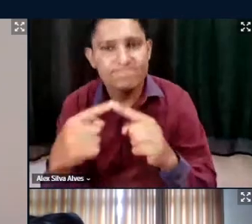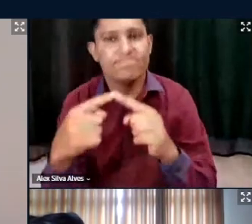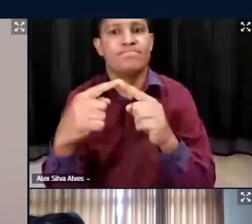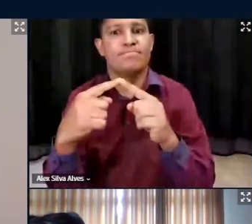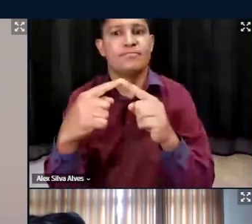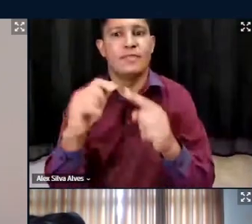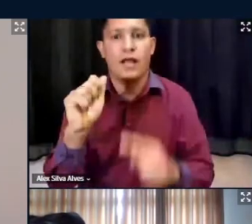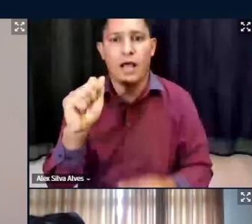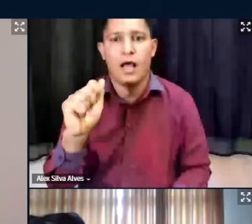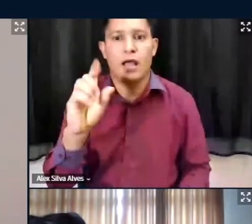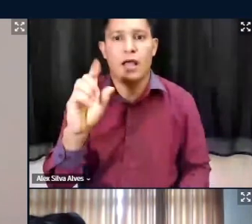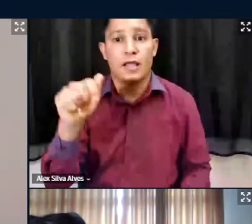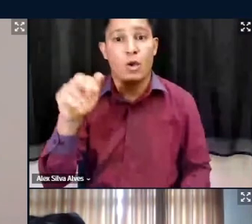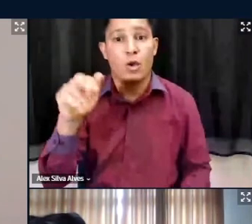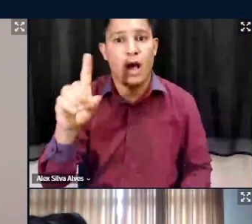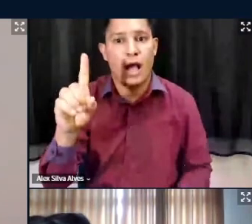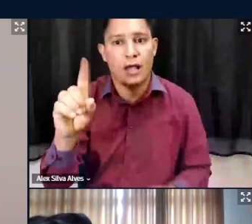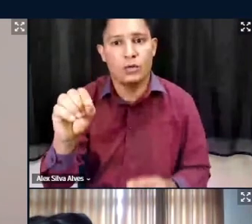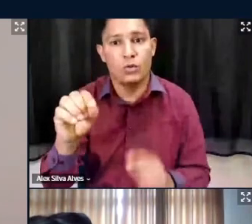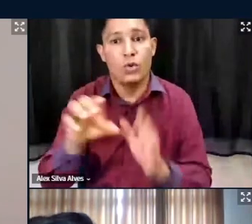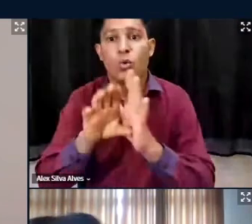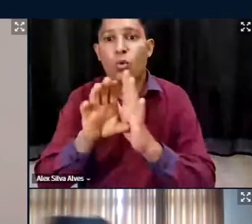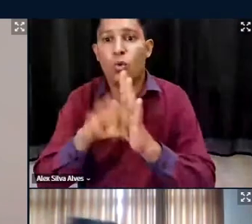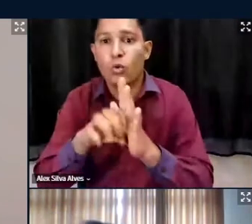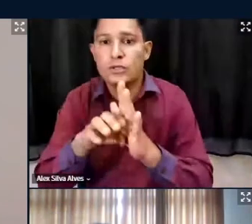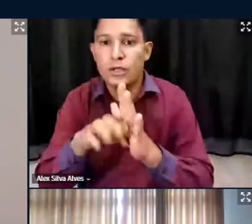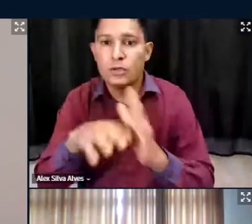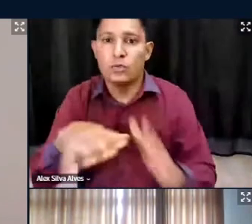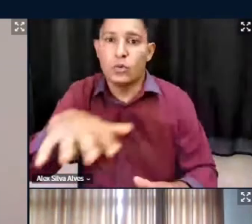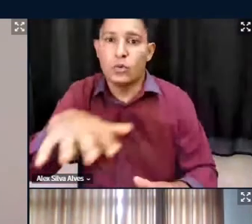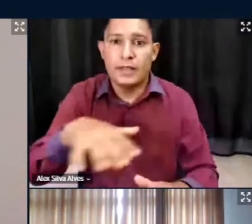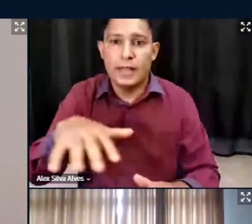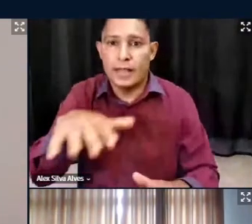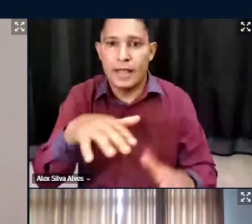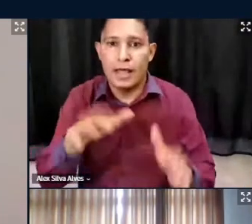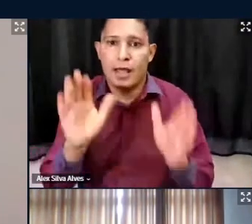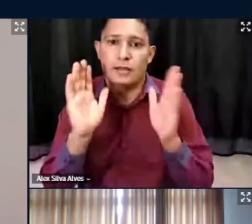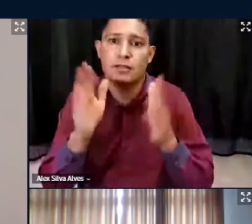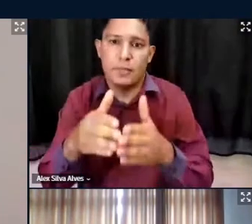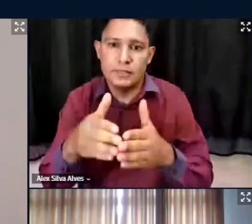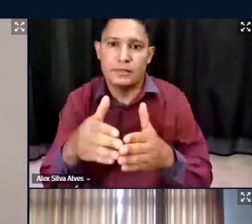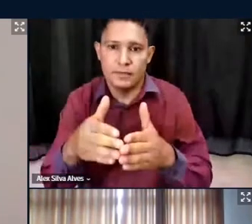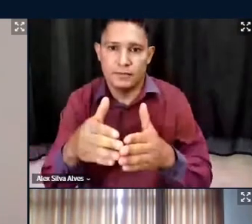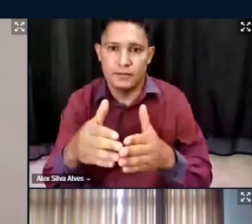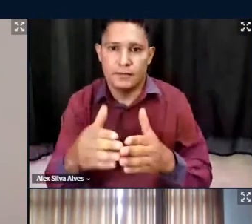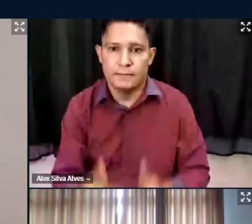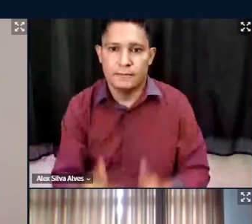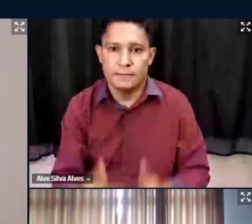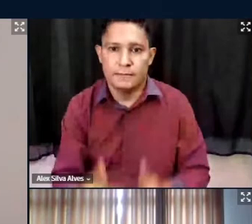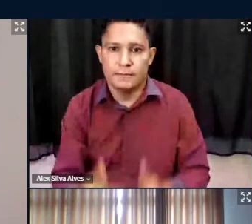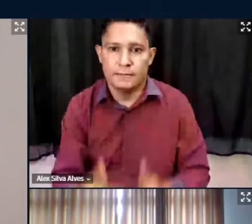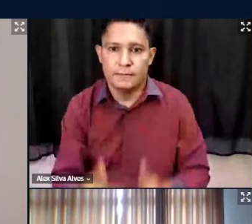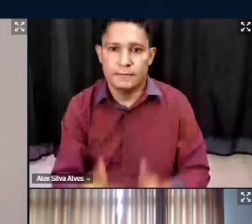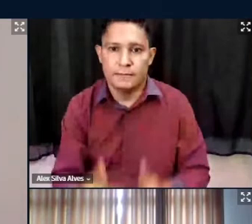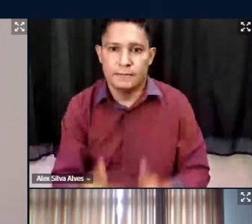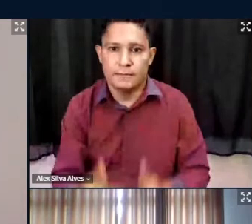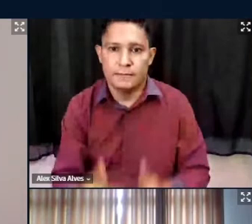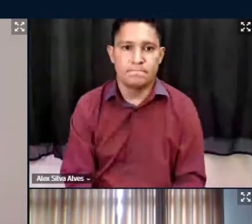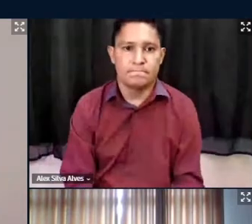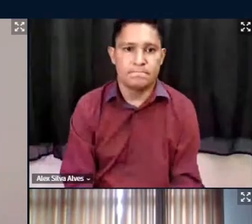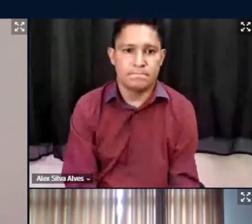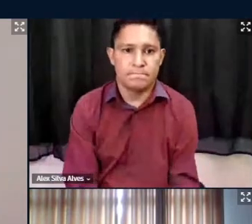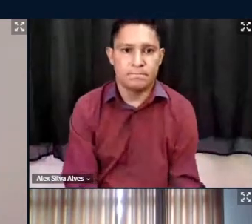criação de sinais termos que estivessem correlatos com o conceito na área de especialidade.